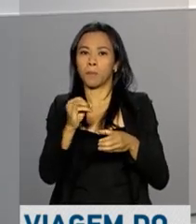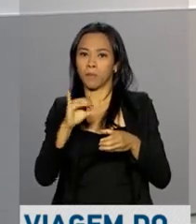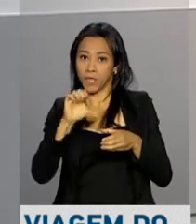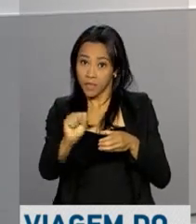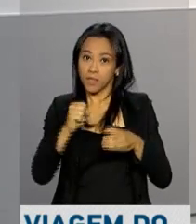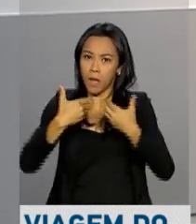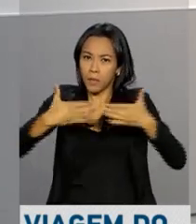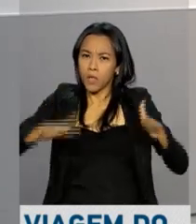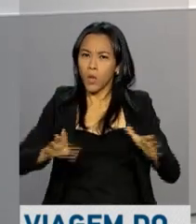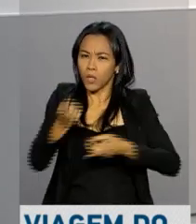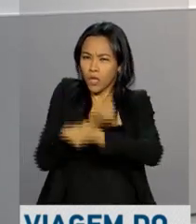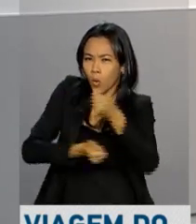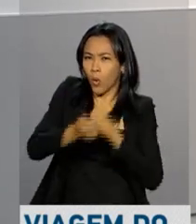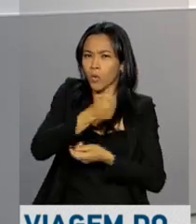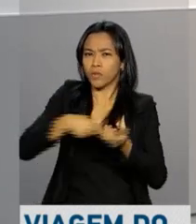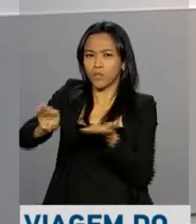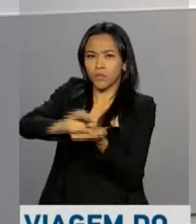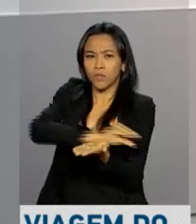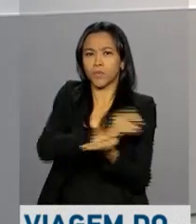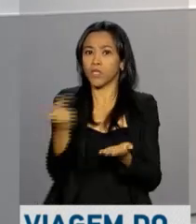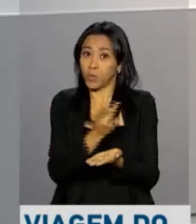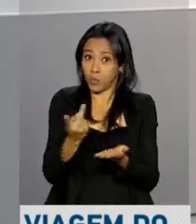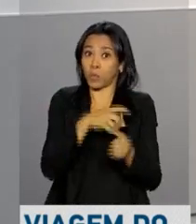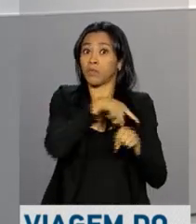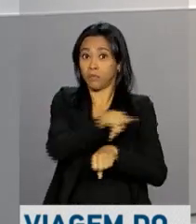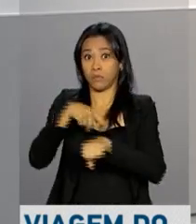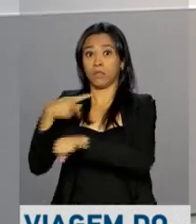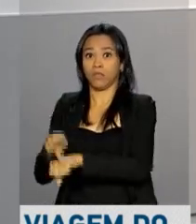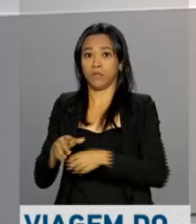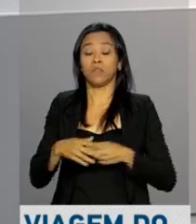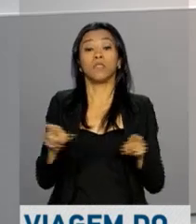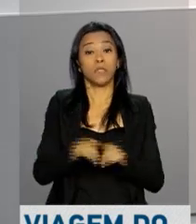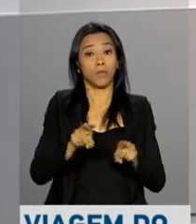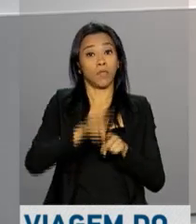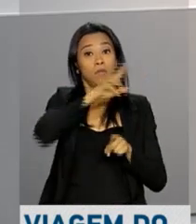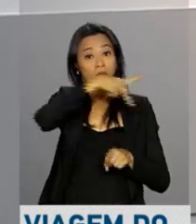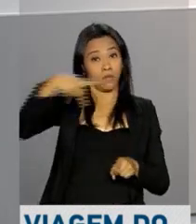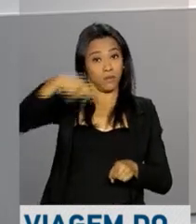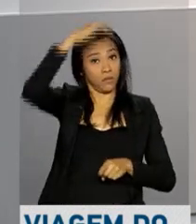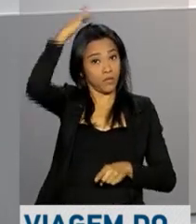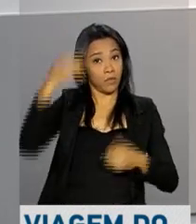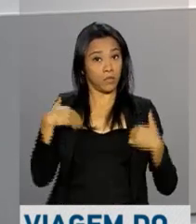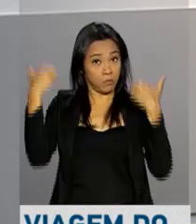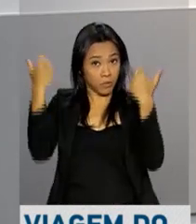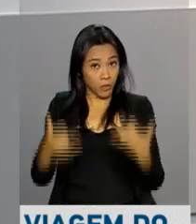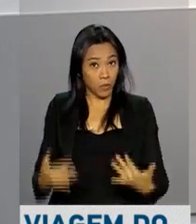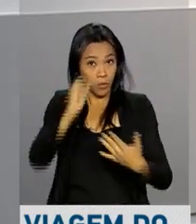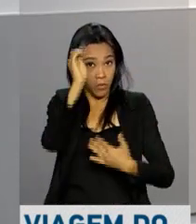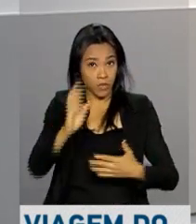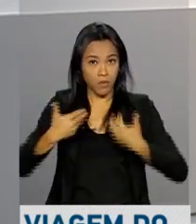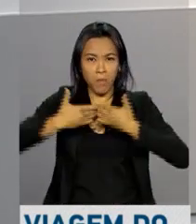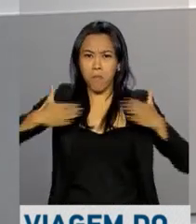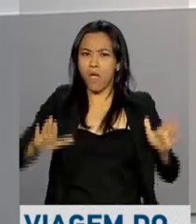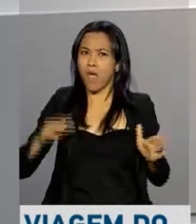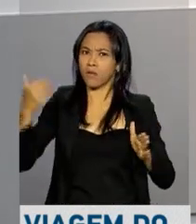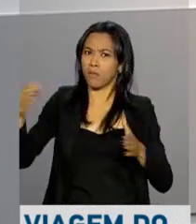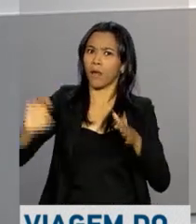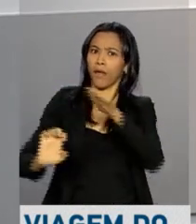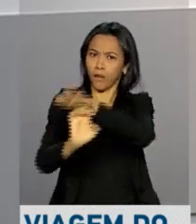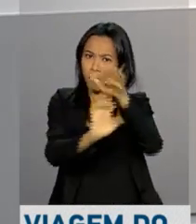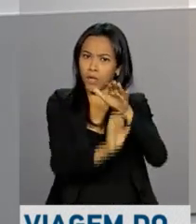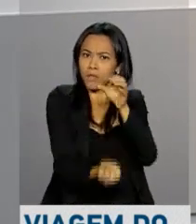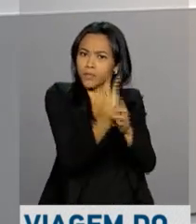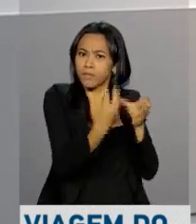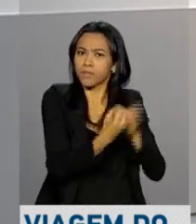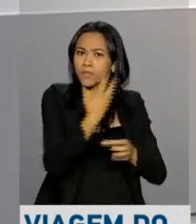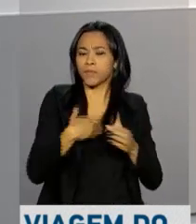relações de negócios e investimentos entre os países do bloco. Michel Temer disse ainda que o Brasil está aberto aos grandes investimentos e